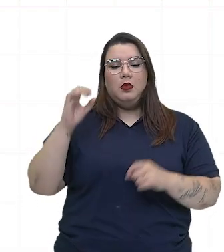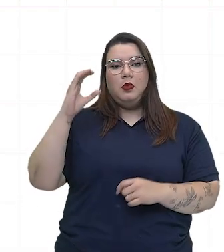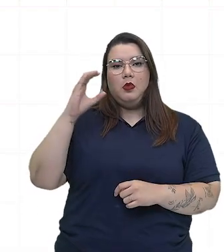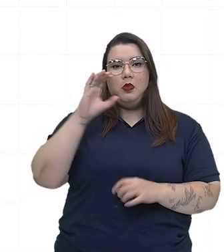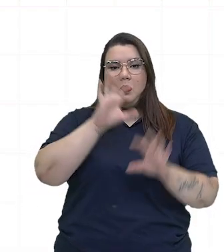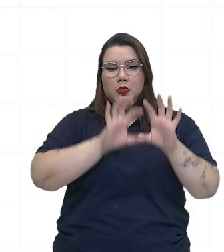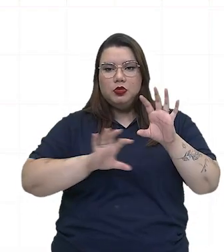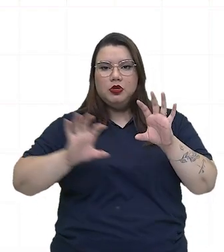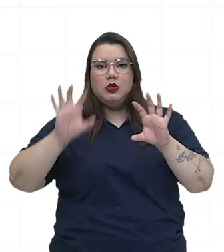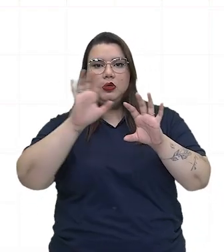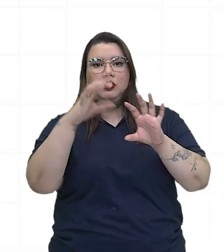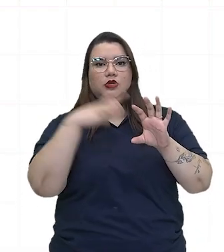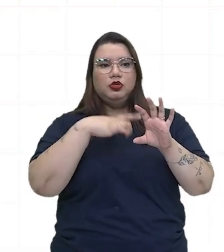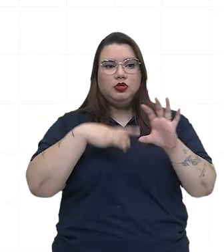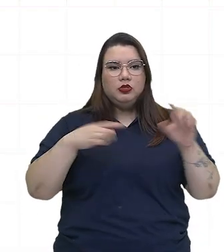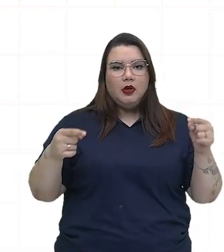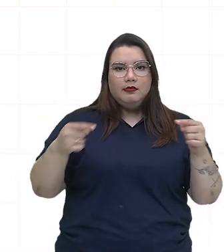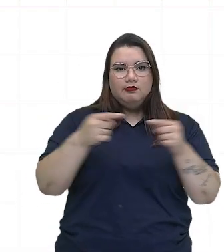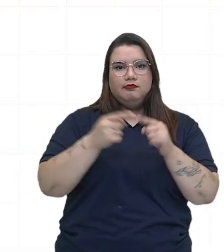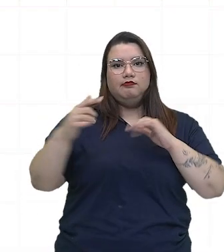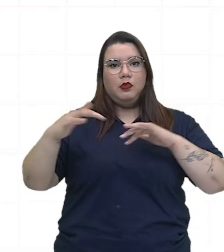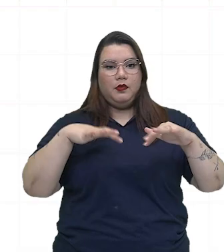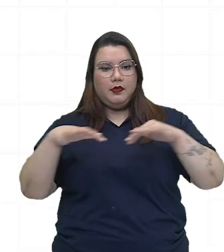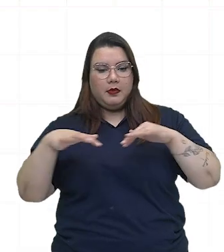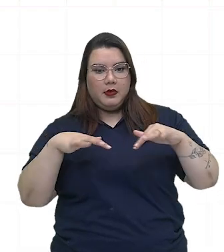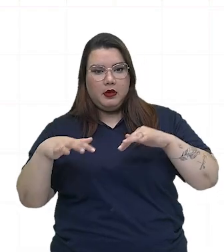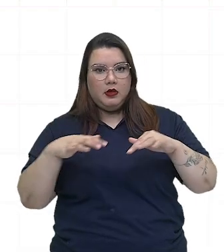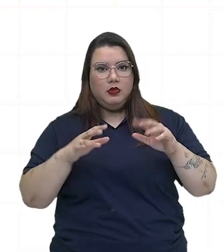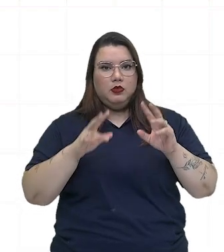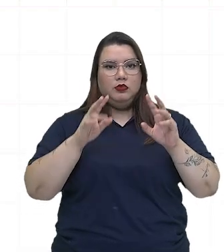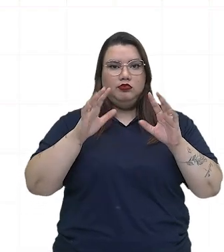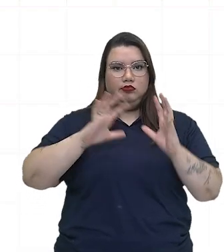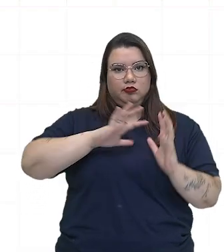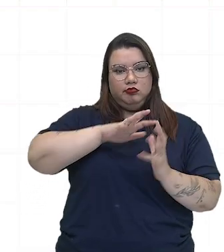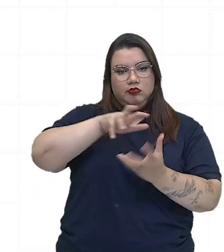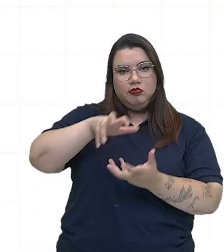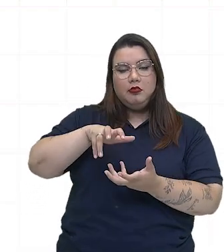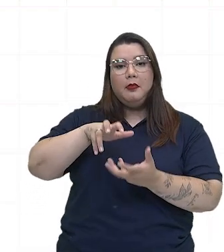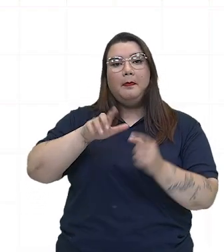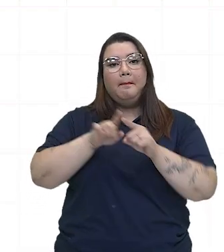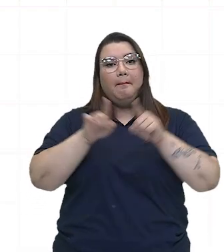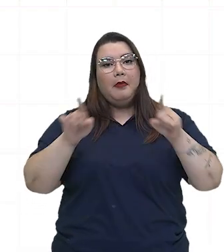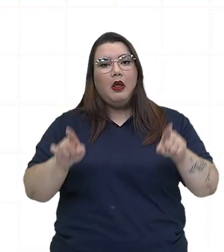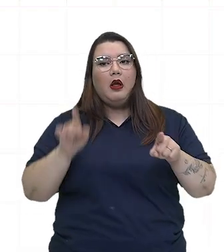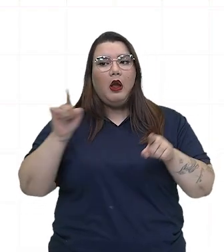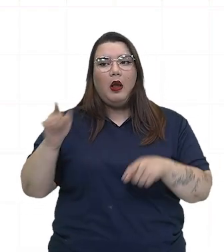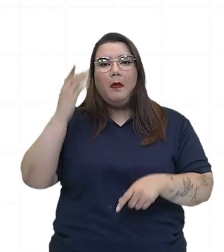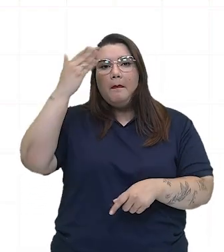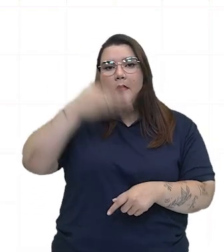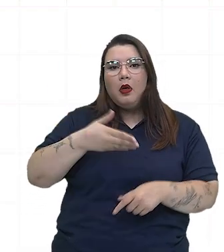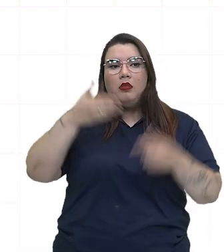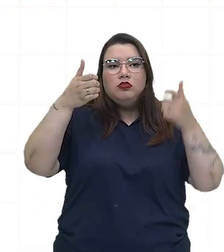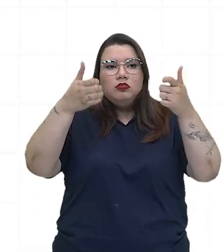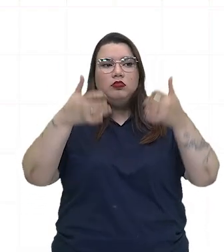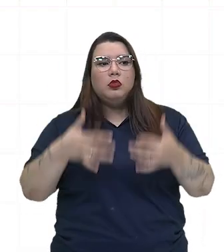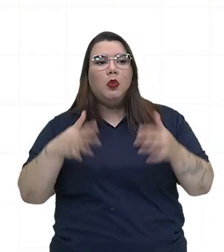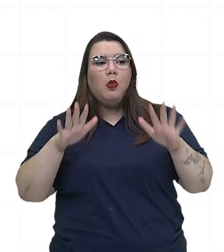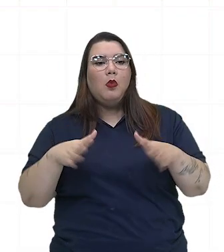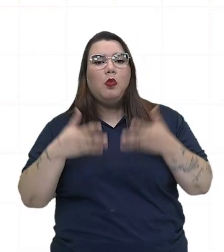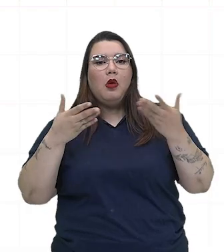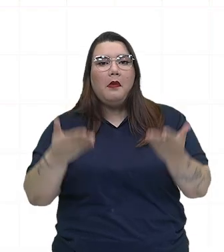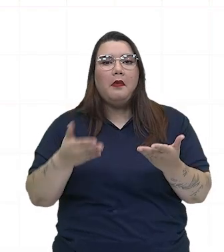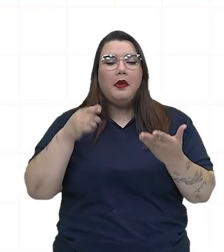eles estão à deriva, que eles se movimentam sobre a superfície terrestre, ele não conseguia explicar qual era